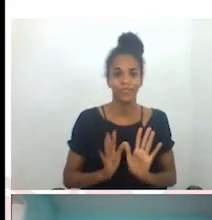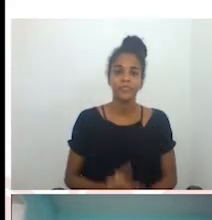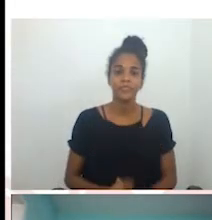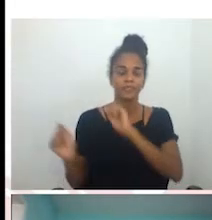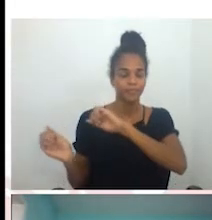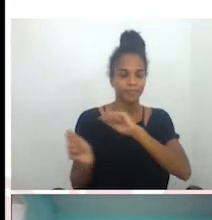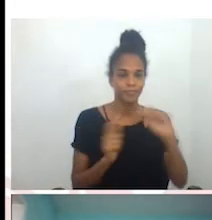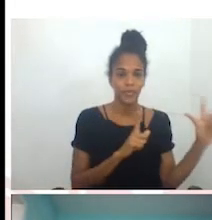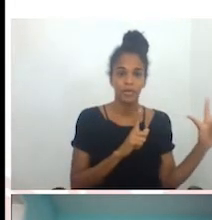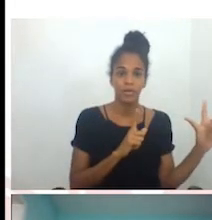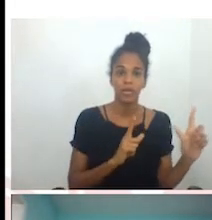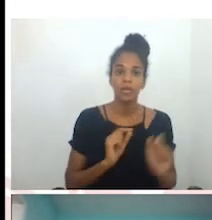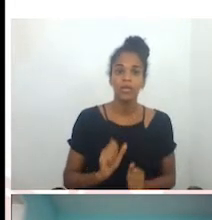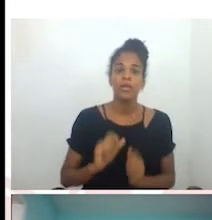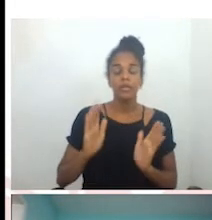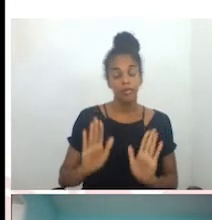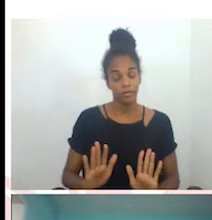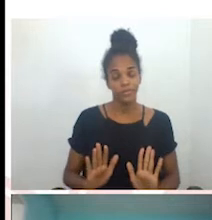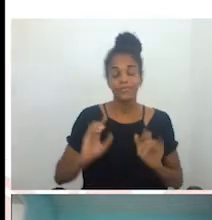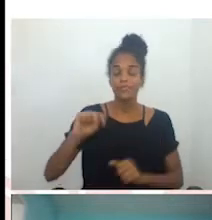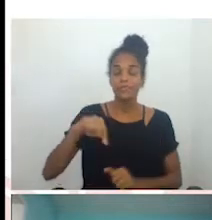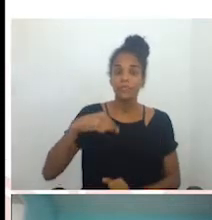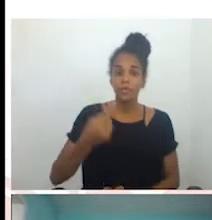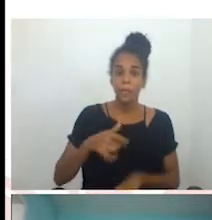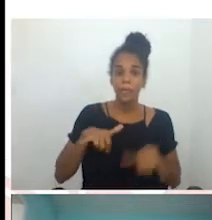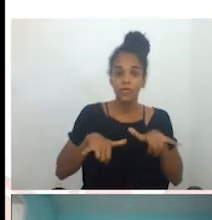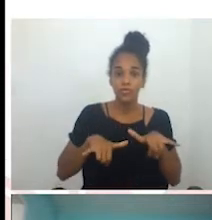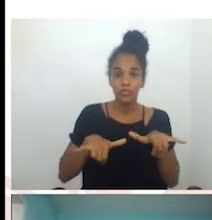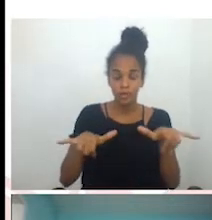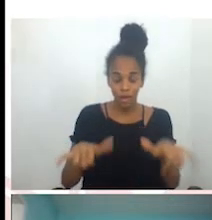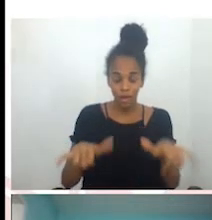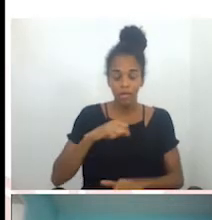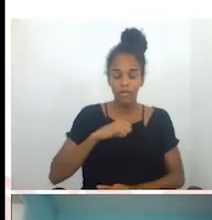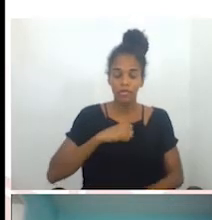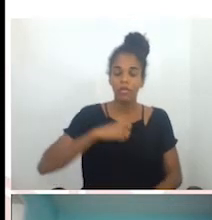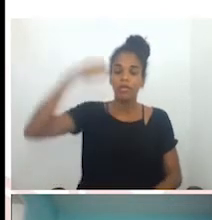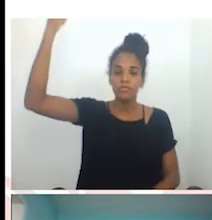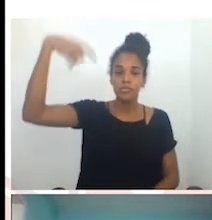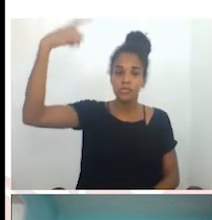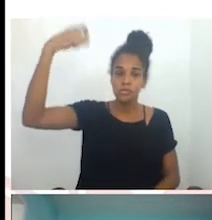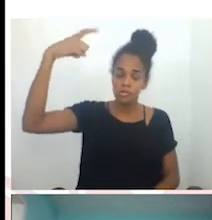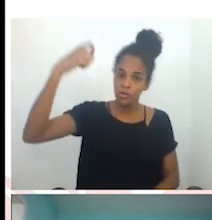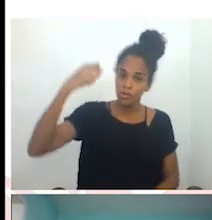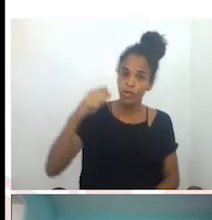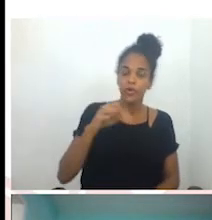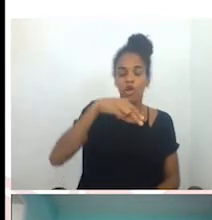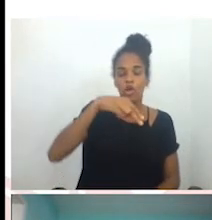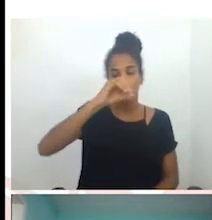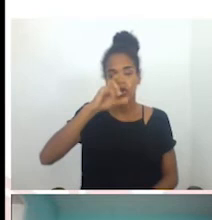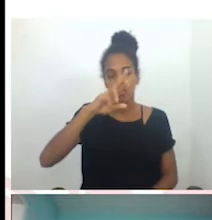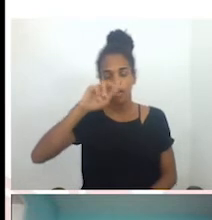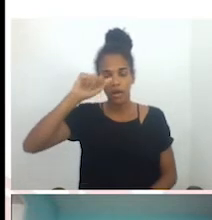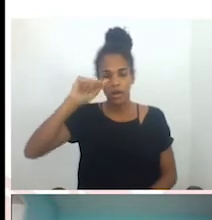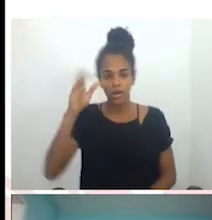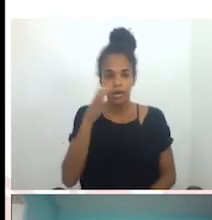Pronto, então no carrinho de parada, como eu estava falando, a gente tem que ter essas medicações, soro, noradrenalina, epinefrina, e assim, é um paciente que a gente não pode